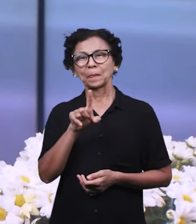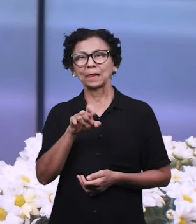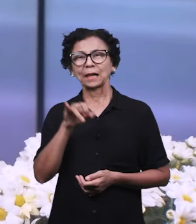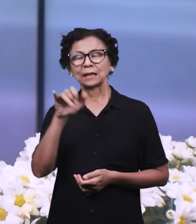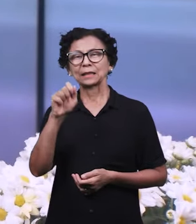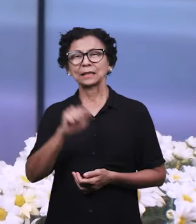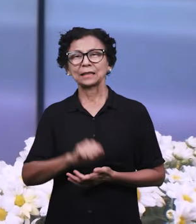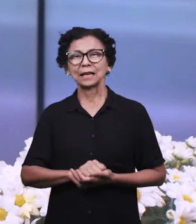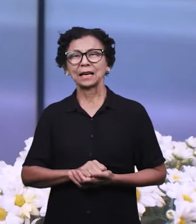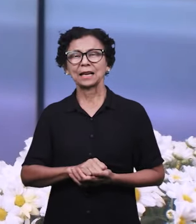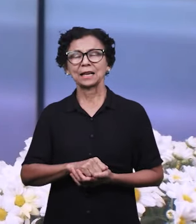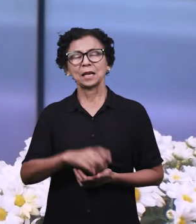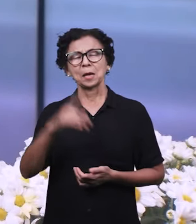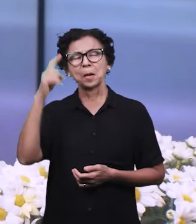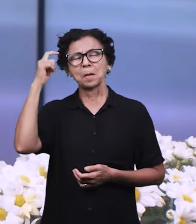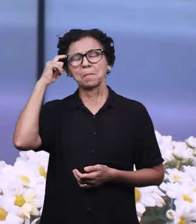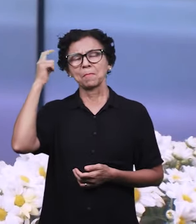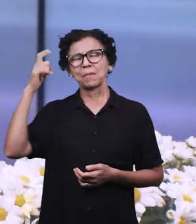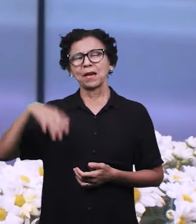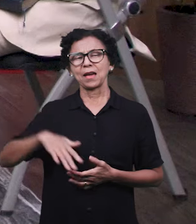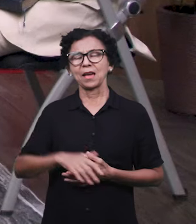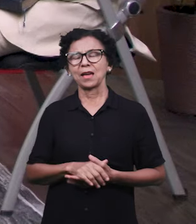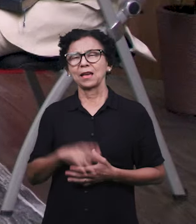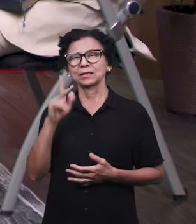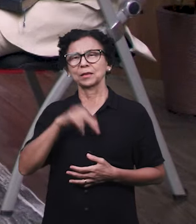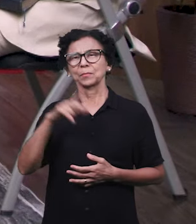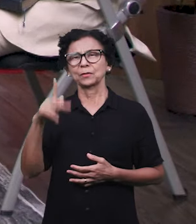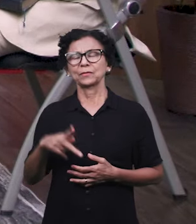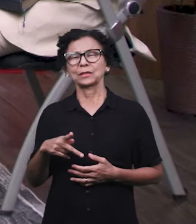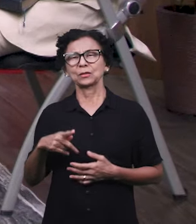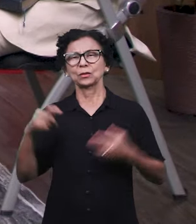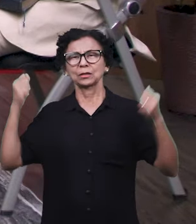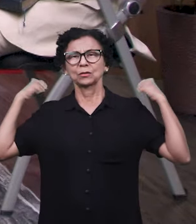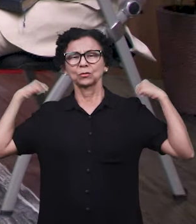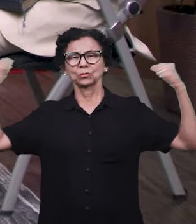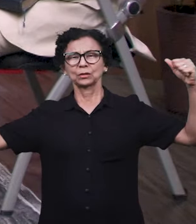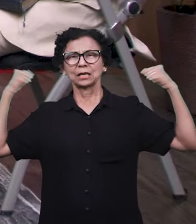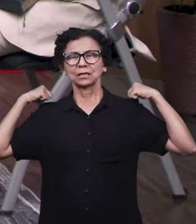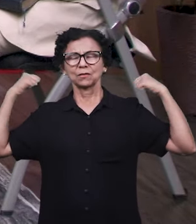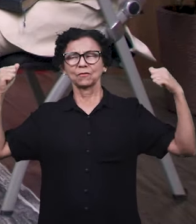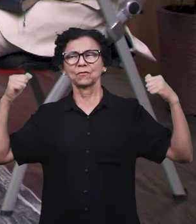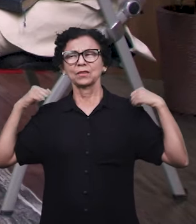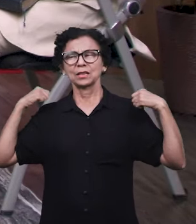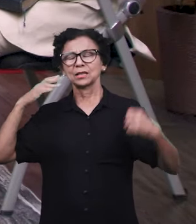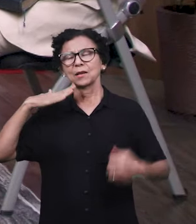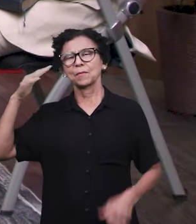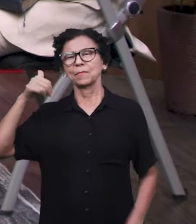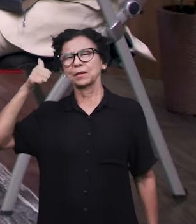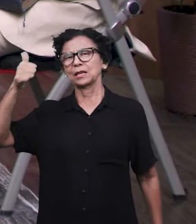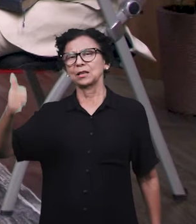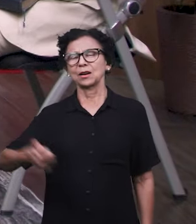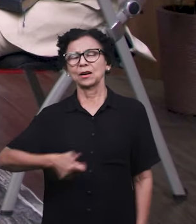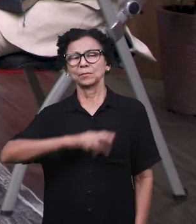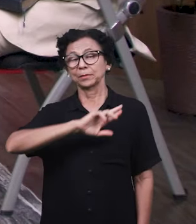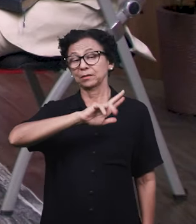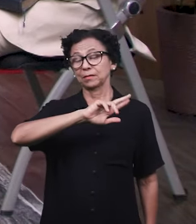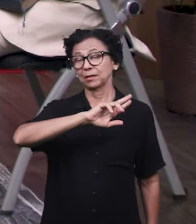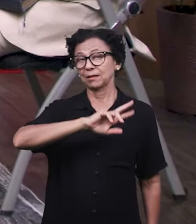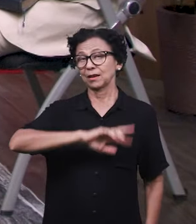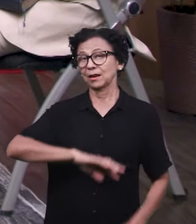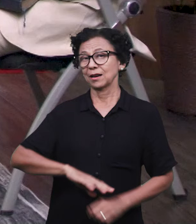espaço, Késia. O que será de mim? Maior que a educação física. Tanto que lá no